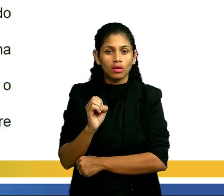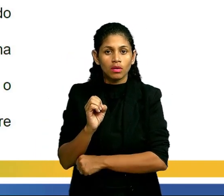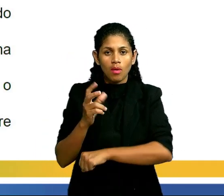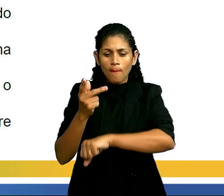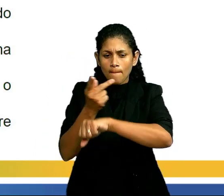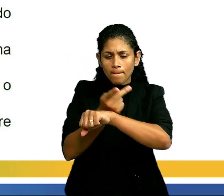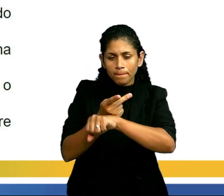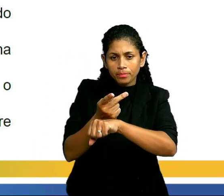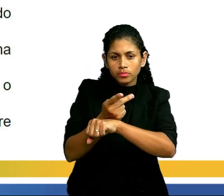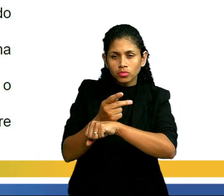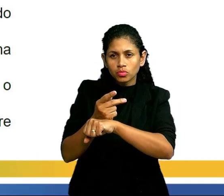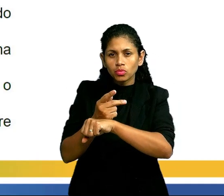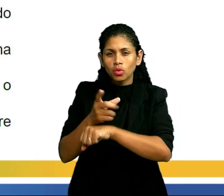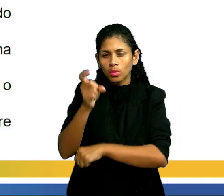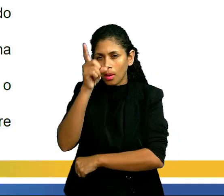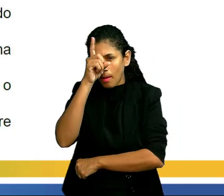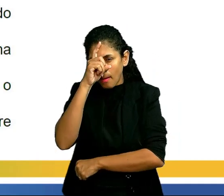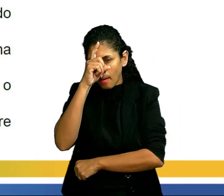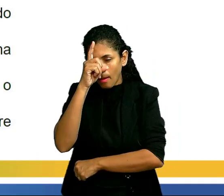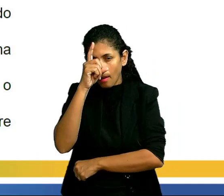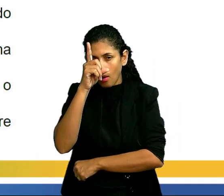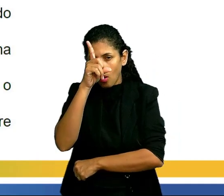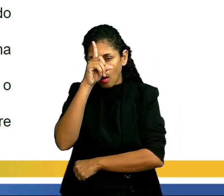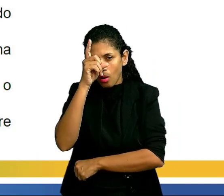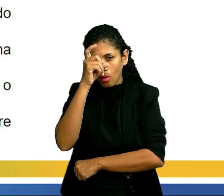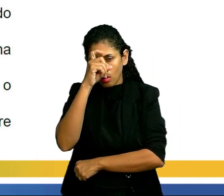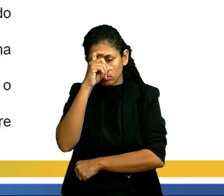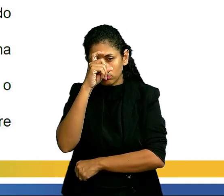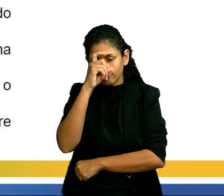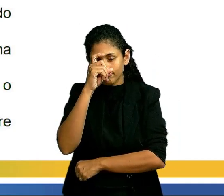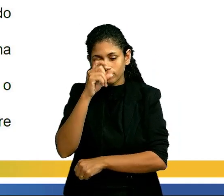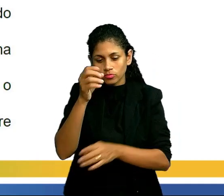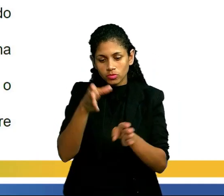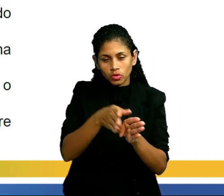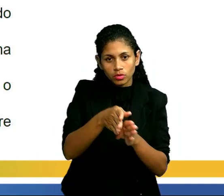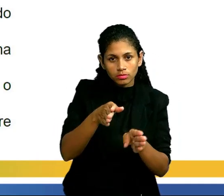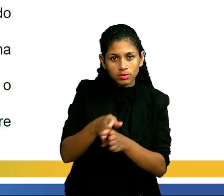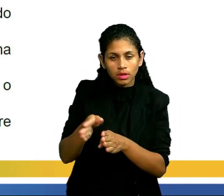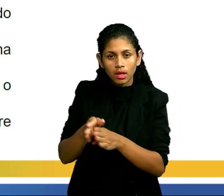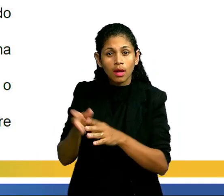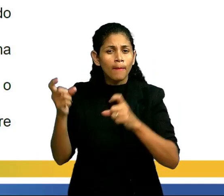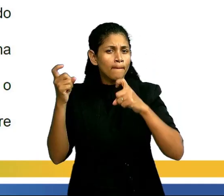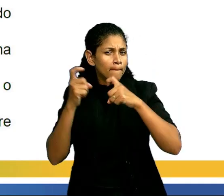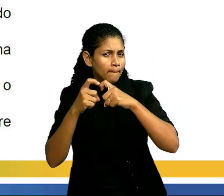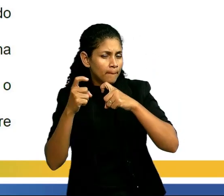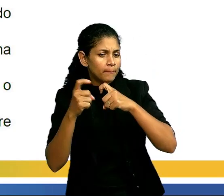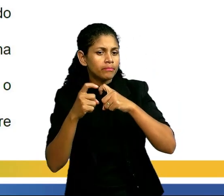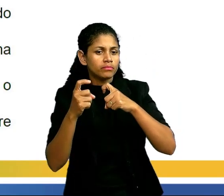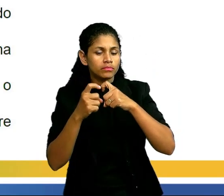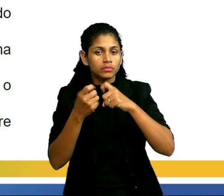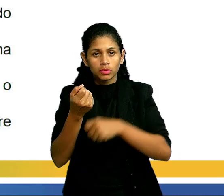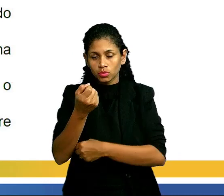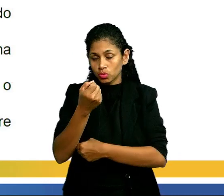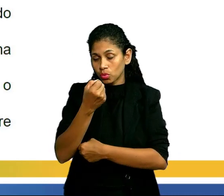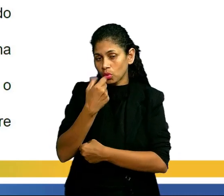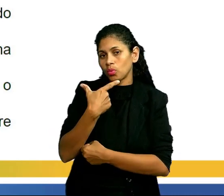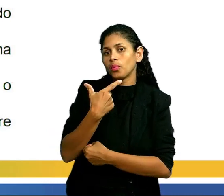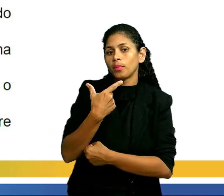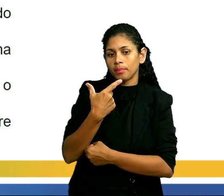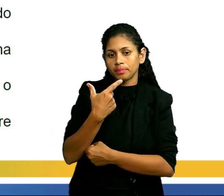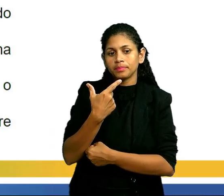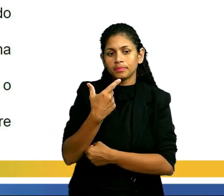viajante deveria ser orientado por um médico a tomar preventivamente ou como medida de